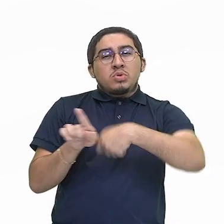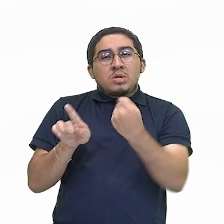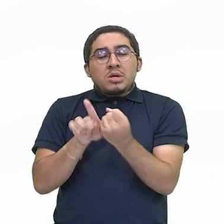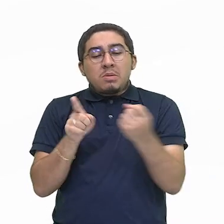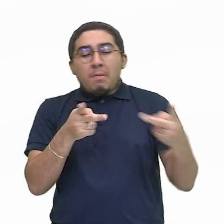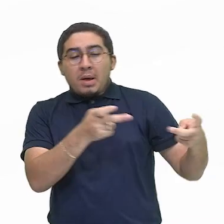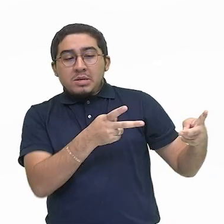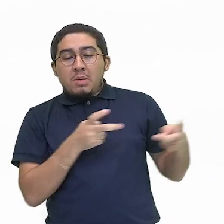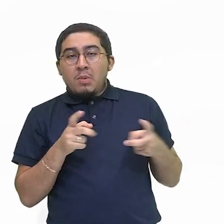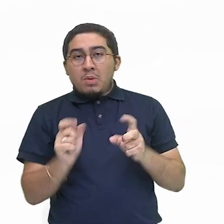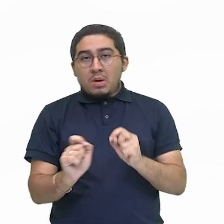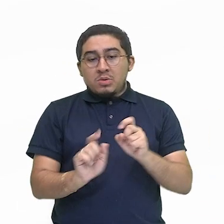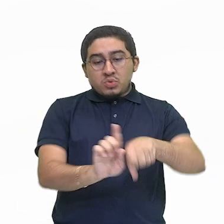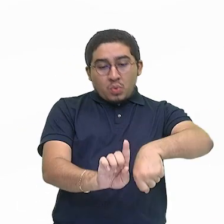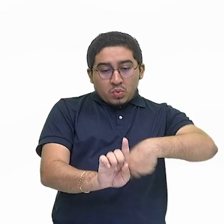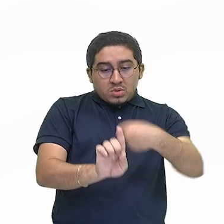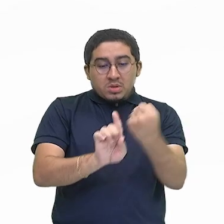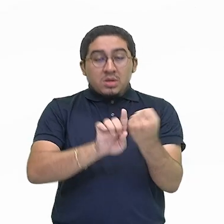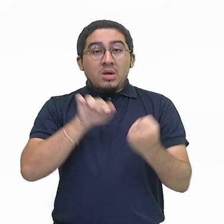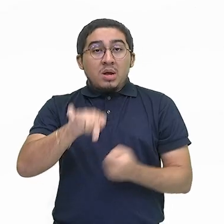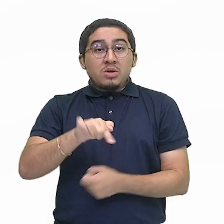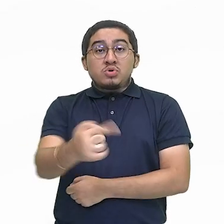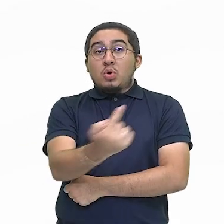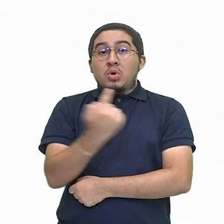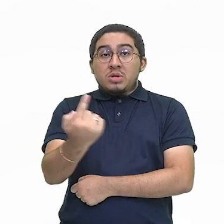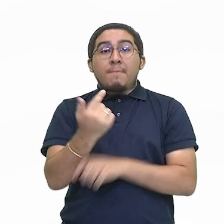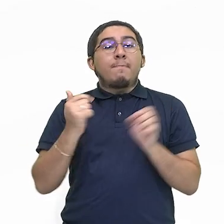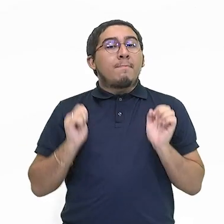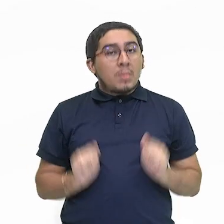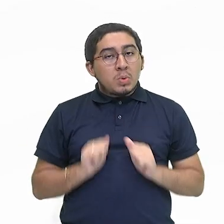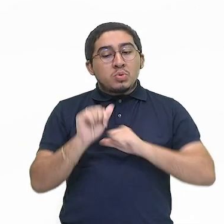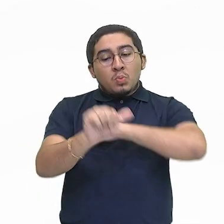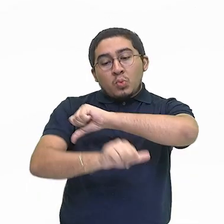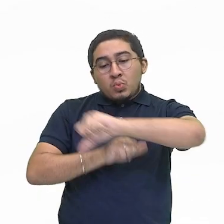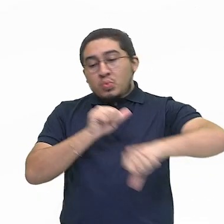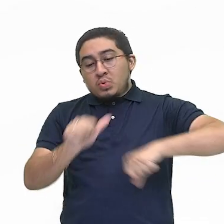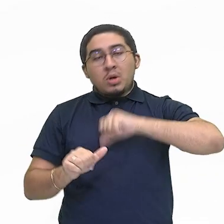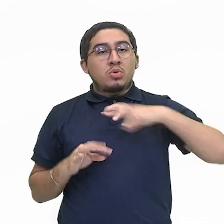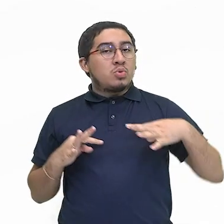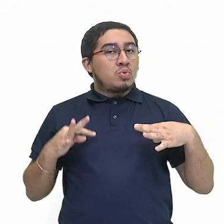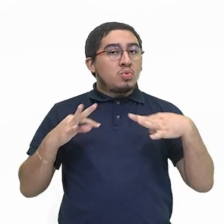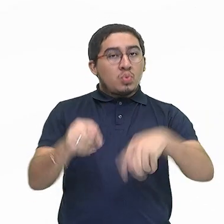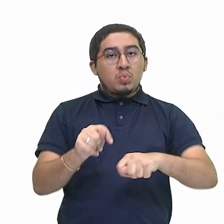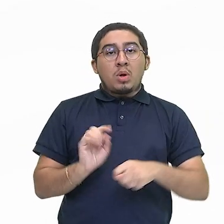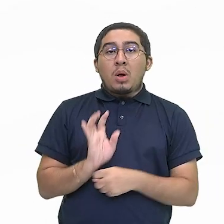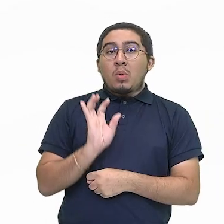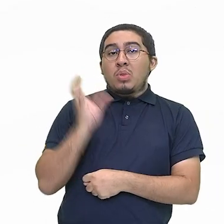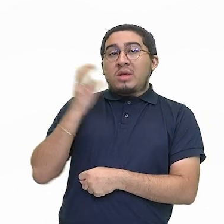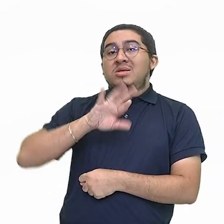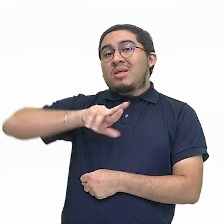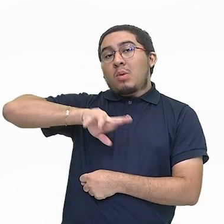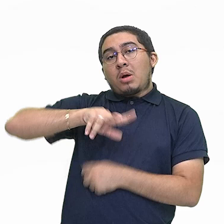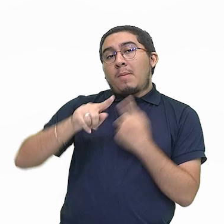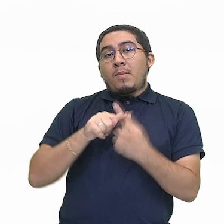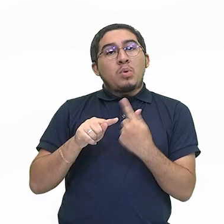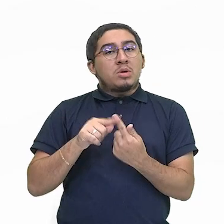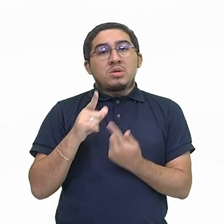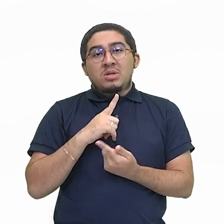que ela tem poder para transformar as coisas. Né? Que isso acontece não pela vontade de um